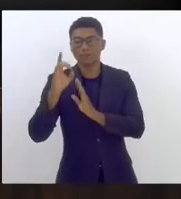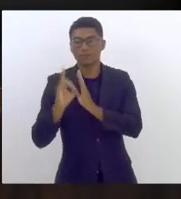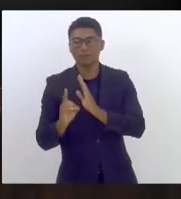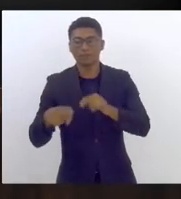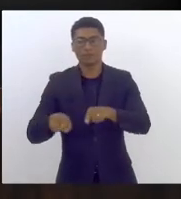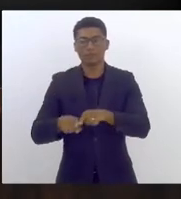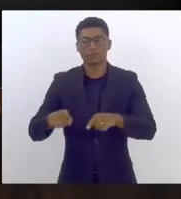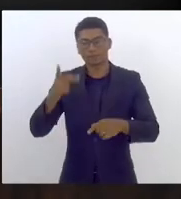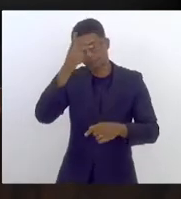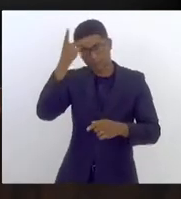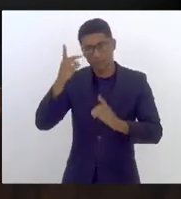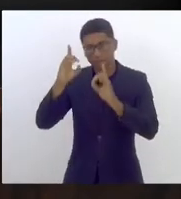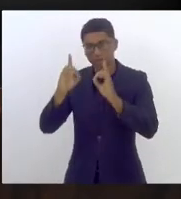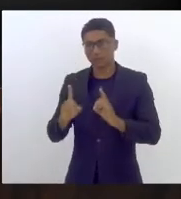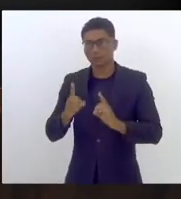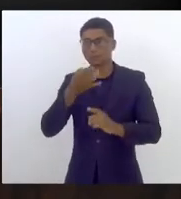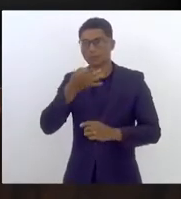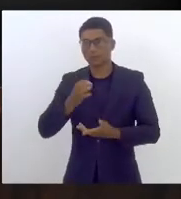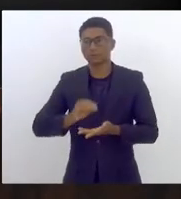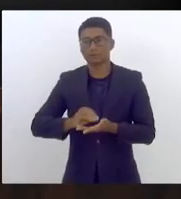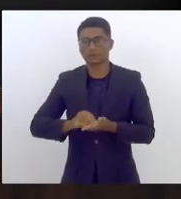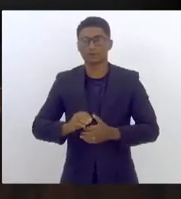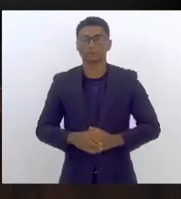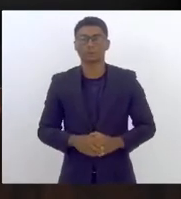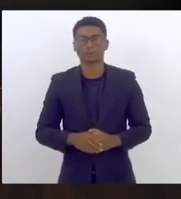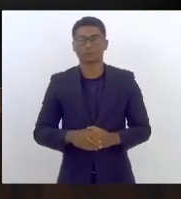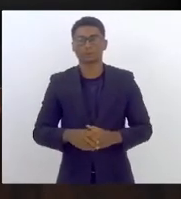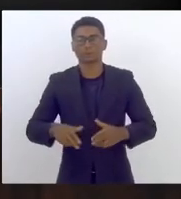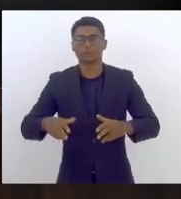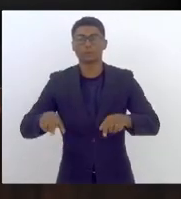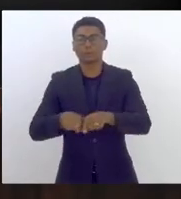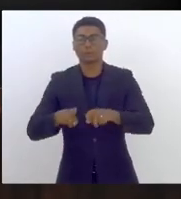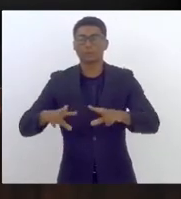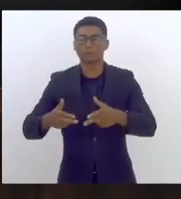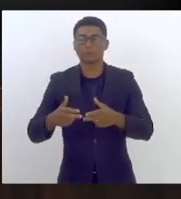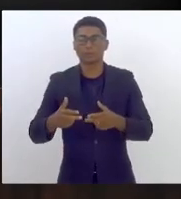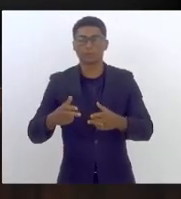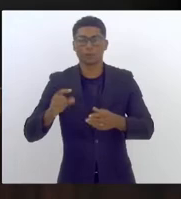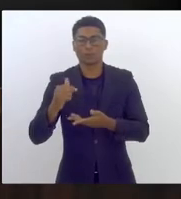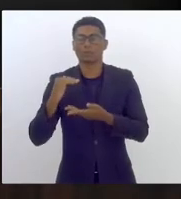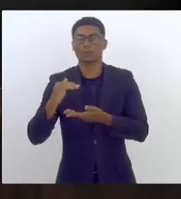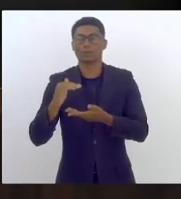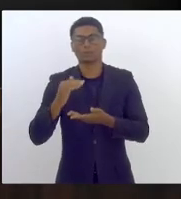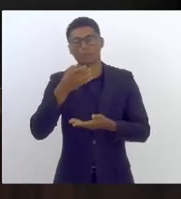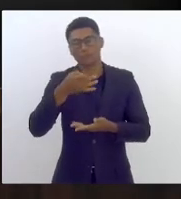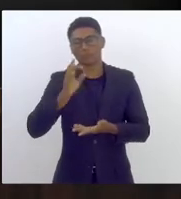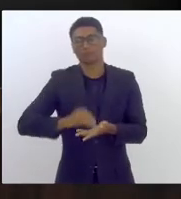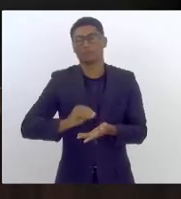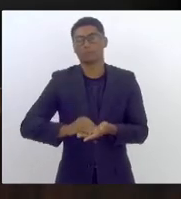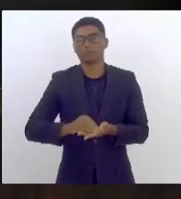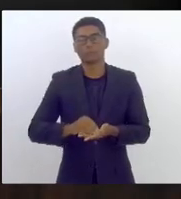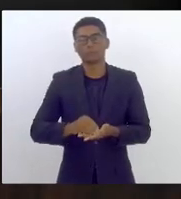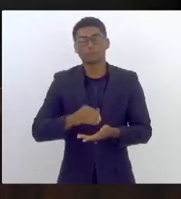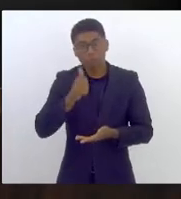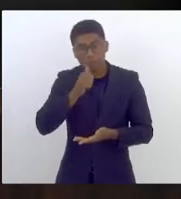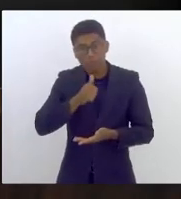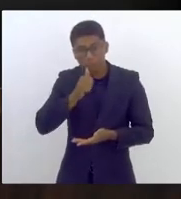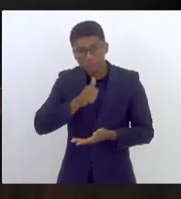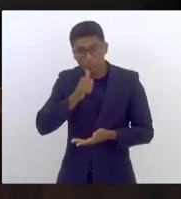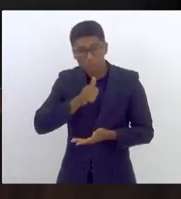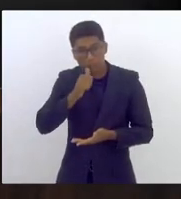deficiência e orçamento permite aparecer pela comissão de defesa da mulher deputada Renata